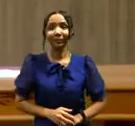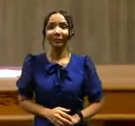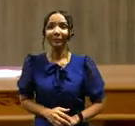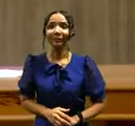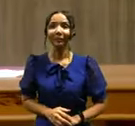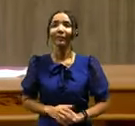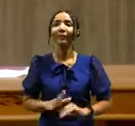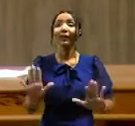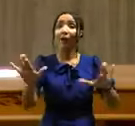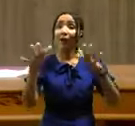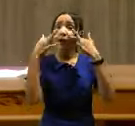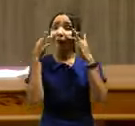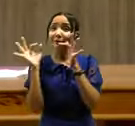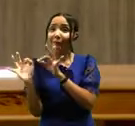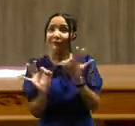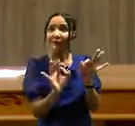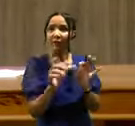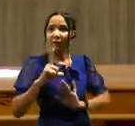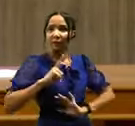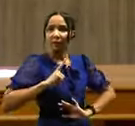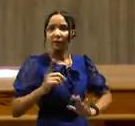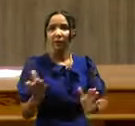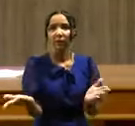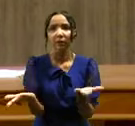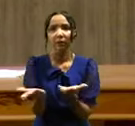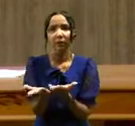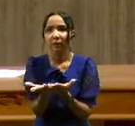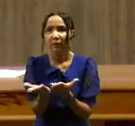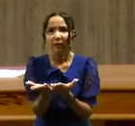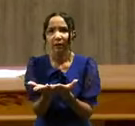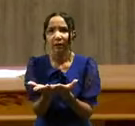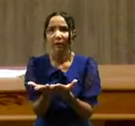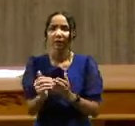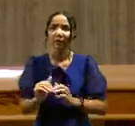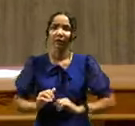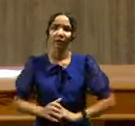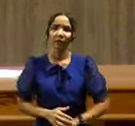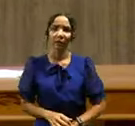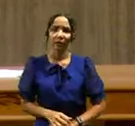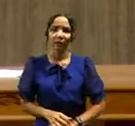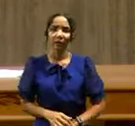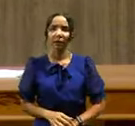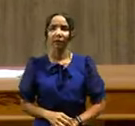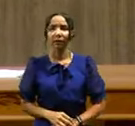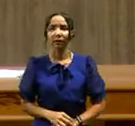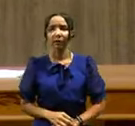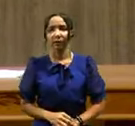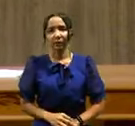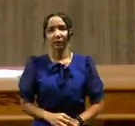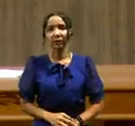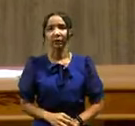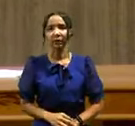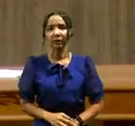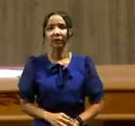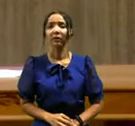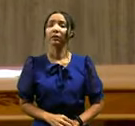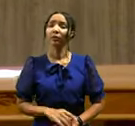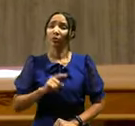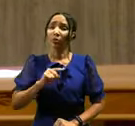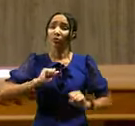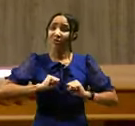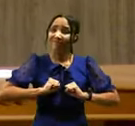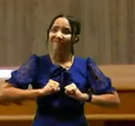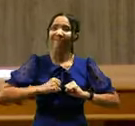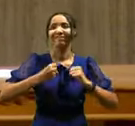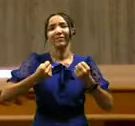olha para cá e tem crente que não tem mensagem que vai alterar a natureza dele nem alegrar